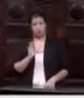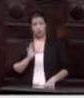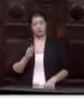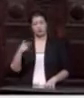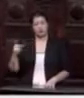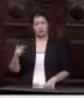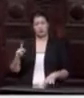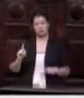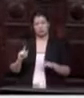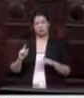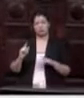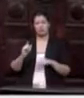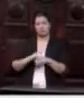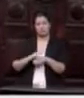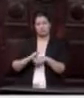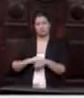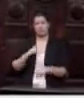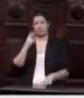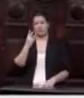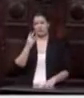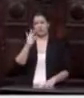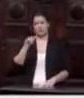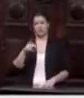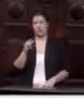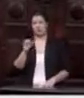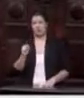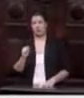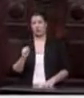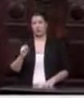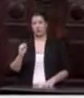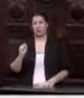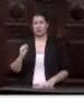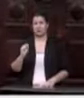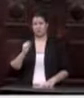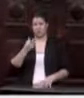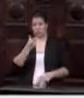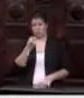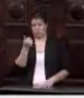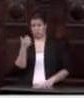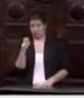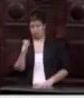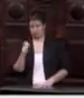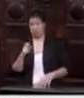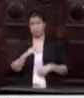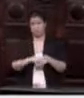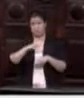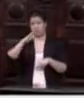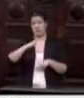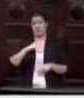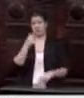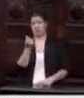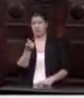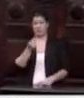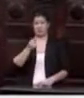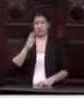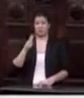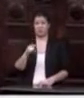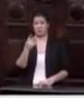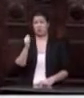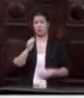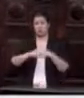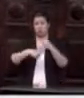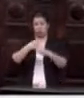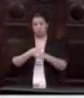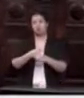magnitude, 3 bilhões e 100 de 2014 para 2015, mais de 6 bi no ano